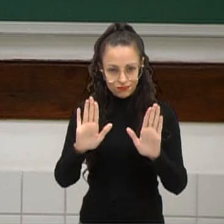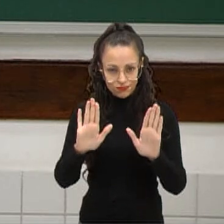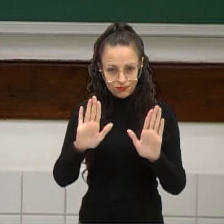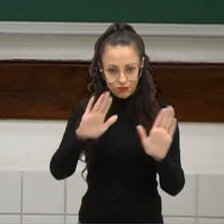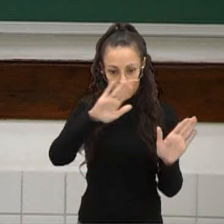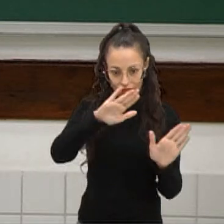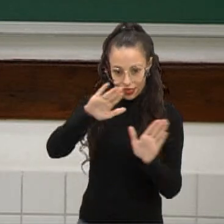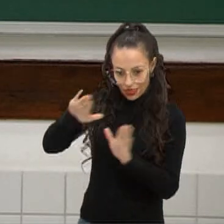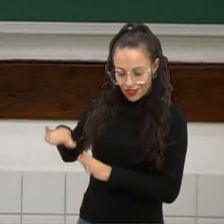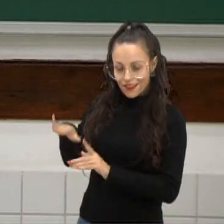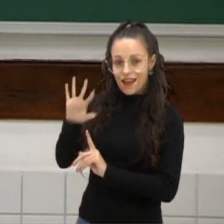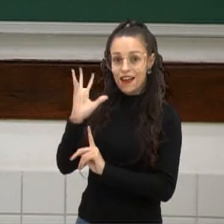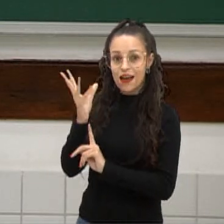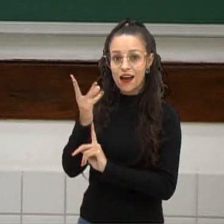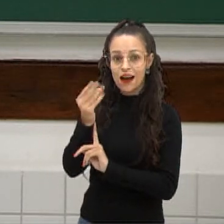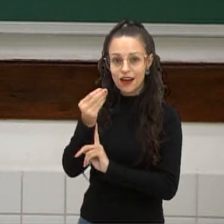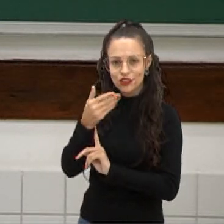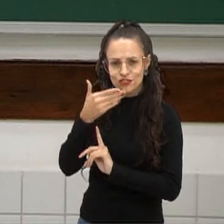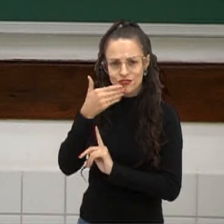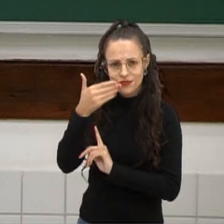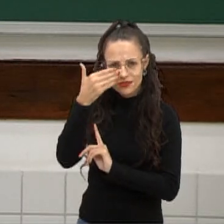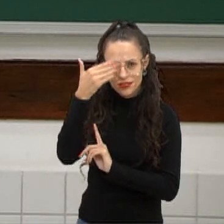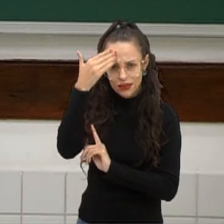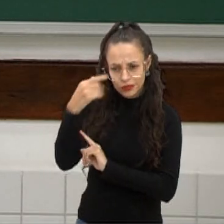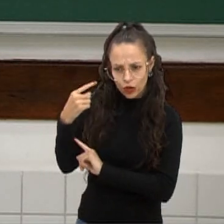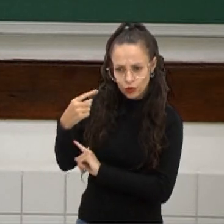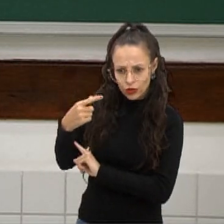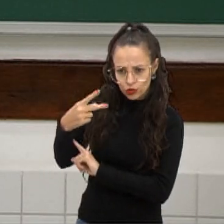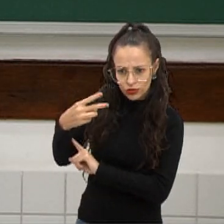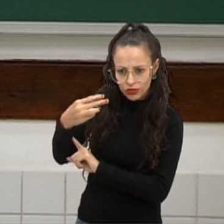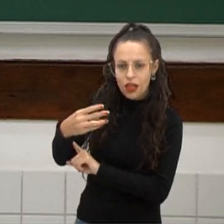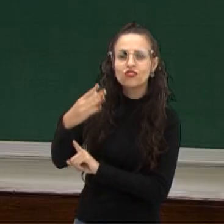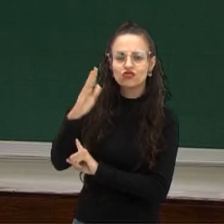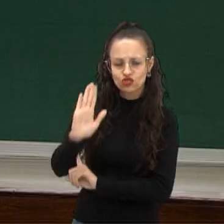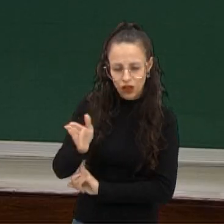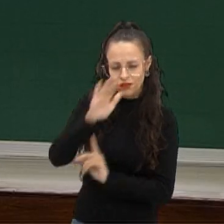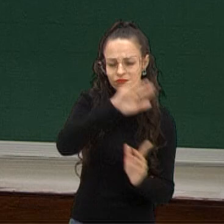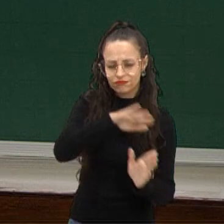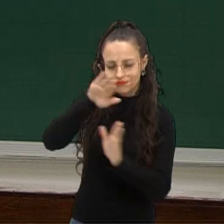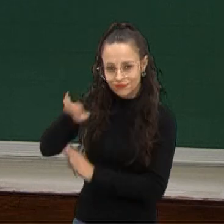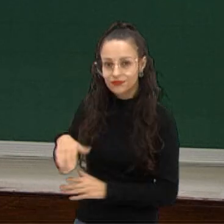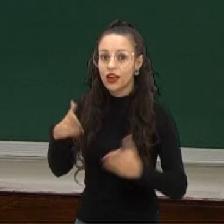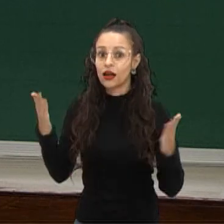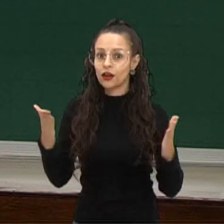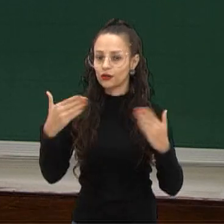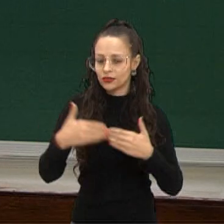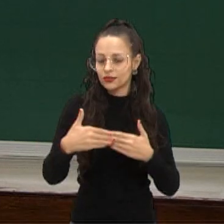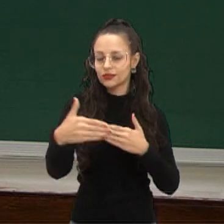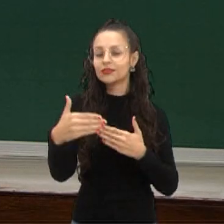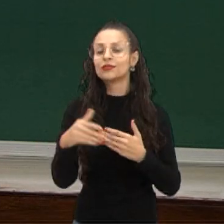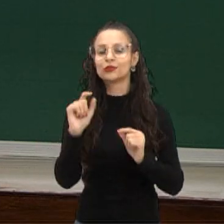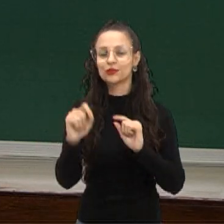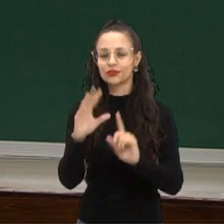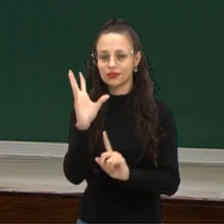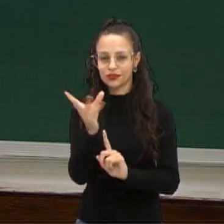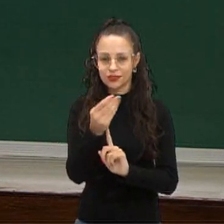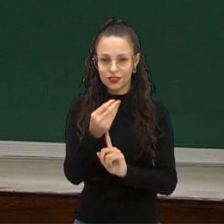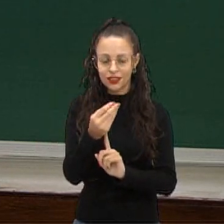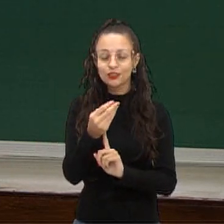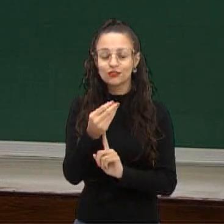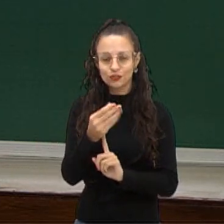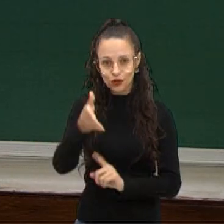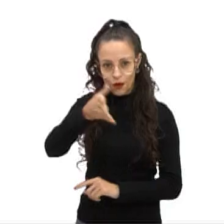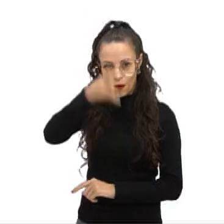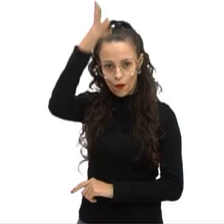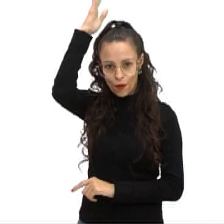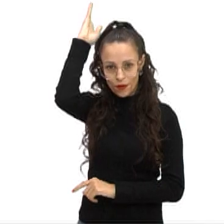arte islâmica, né? De três aulas seguidas, agora a gente vai trabalhar o quê? Arte românica, tá? Então, quais são os